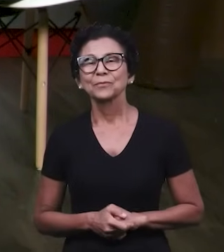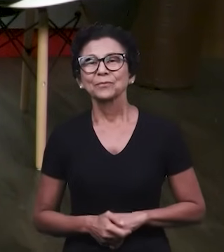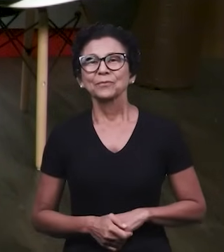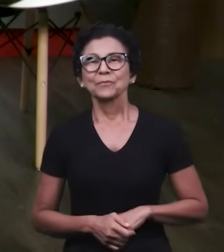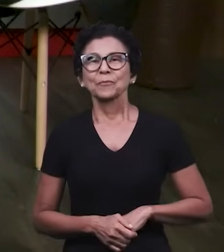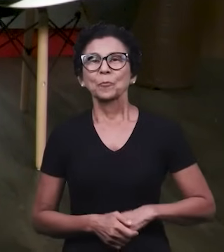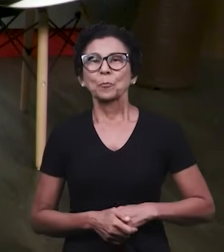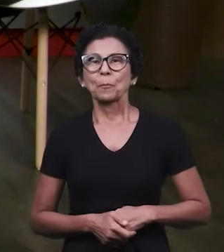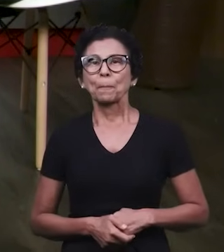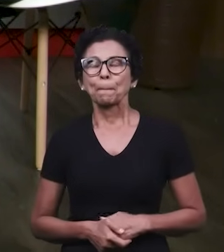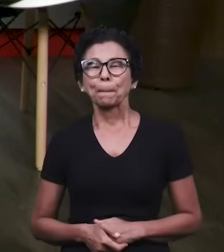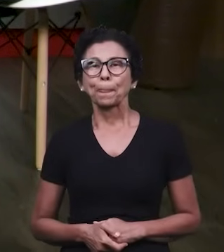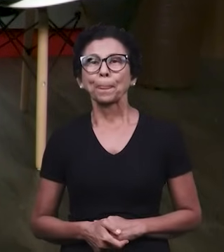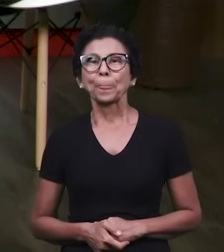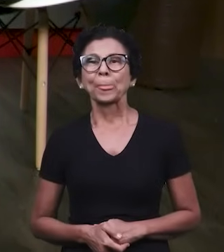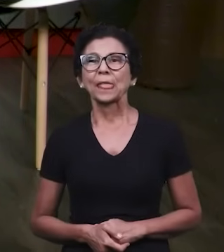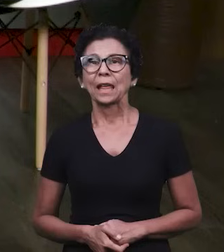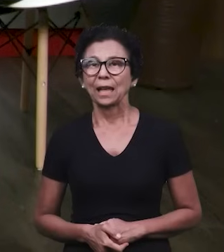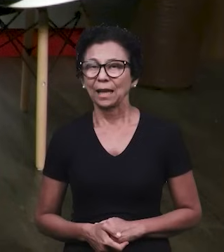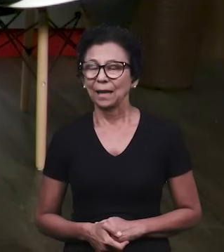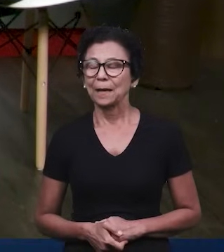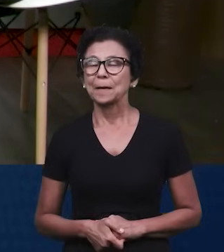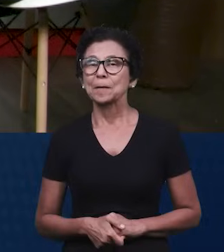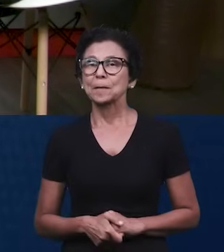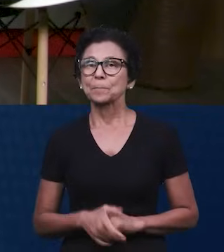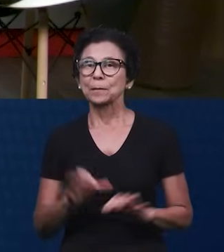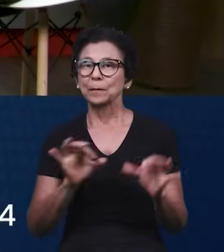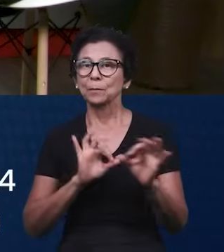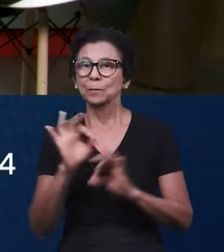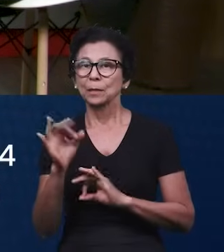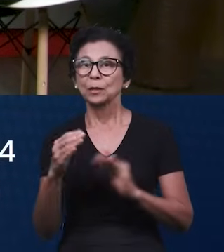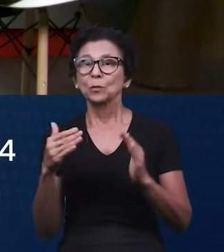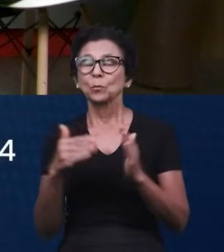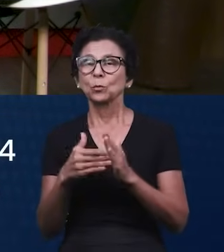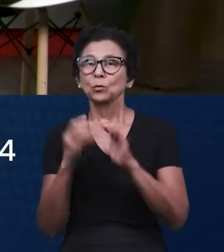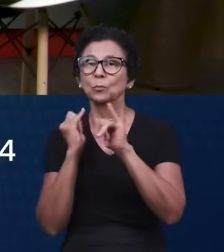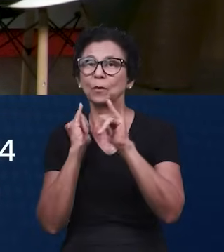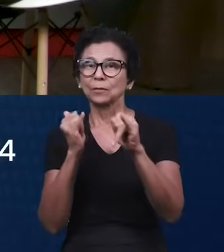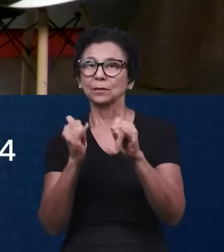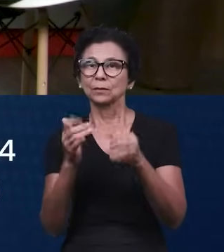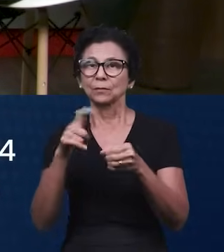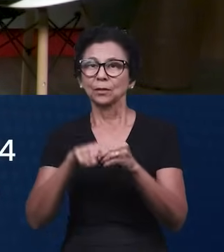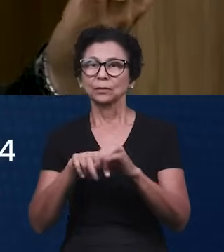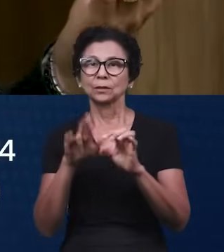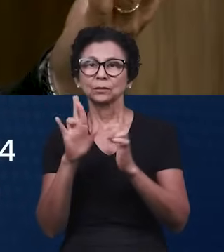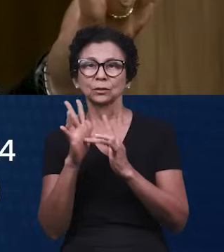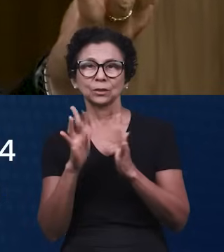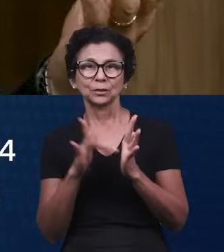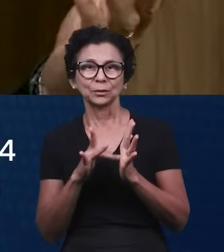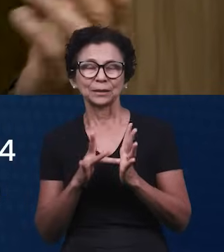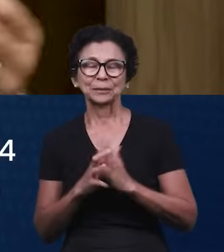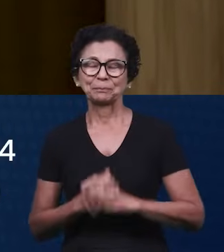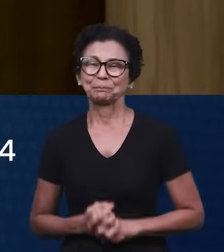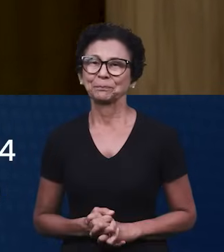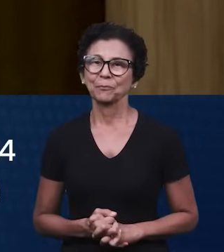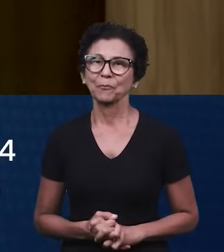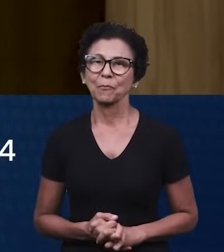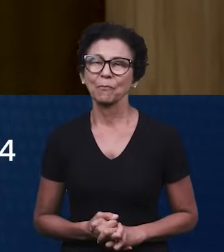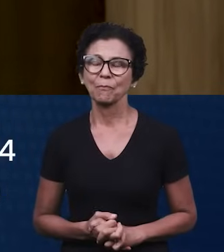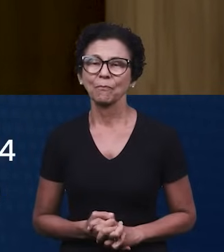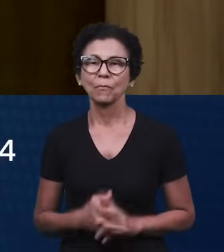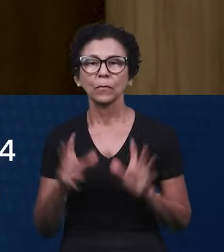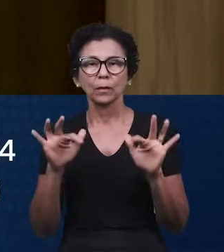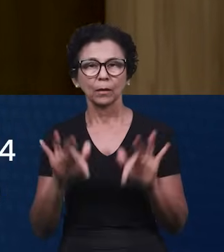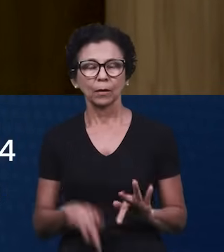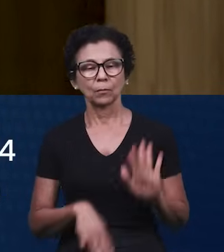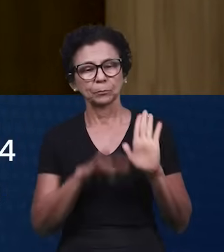toque para estarem preparados para ouvir o último. Perfeitamente, perfeitamente. Nós estamos chegando ao